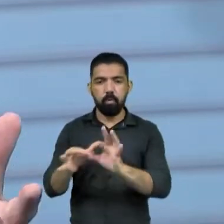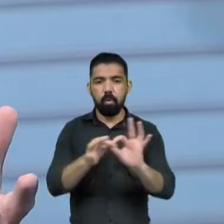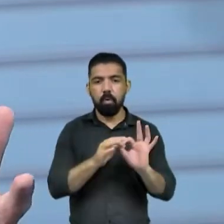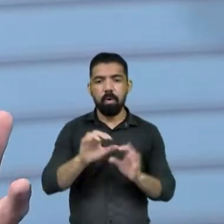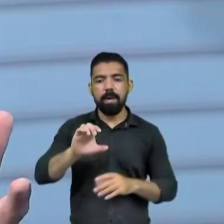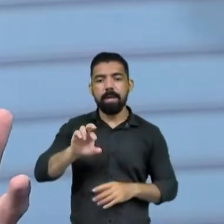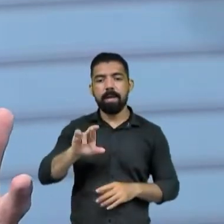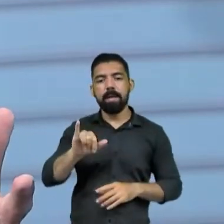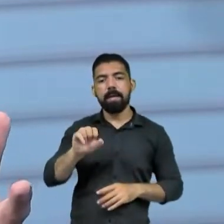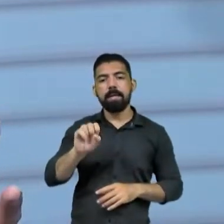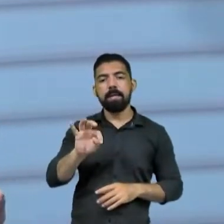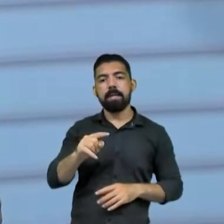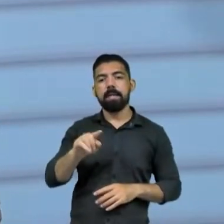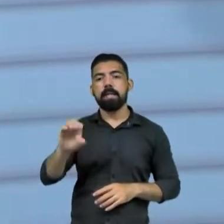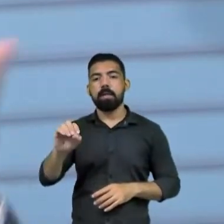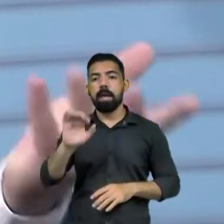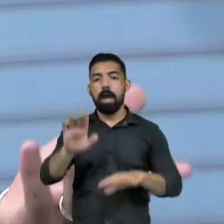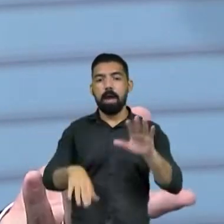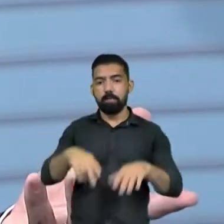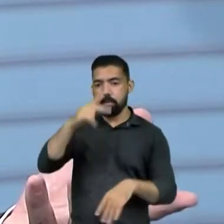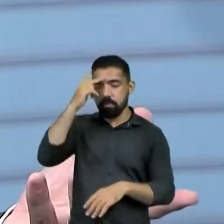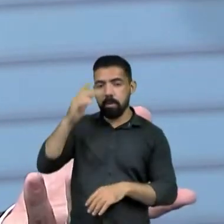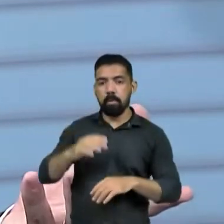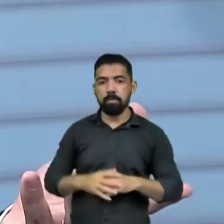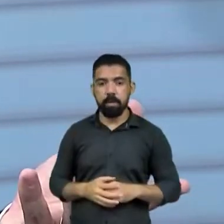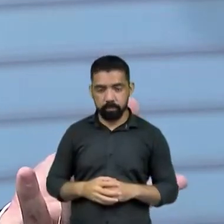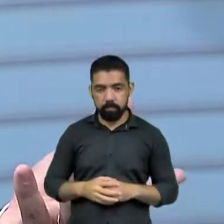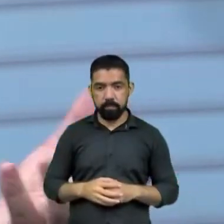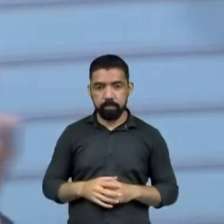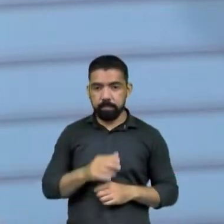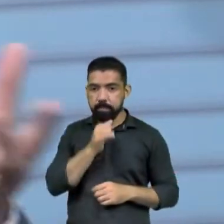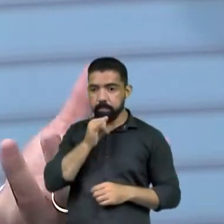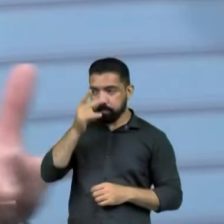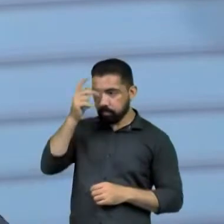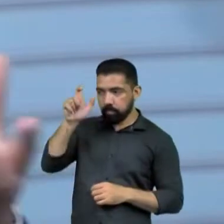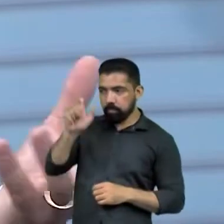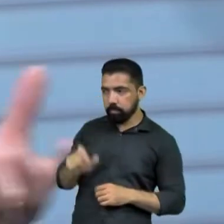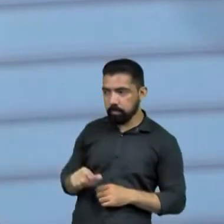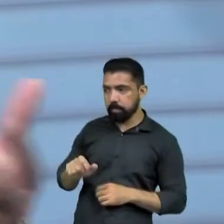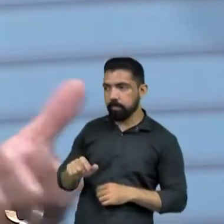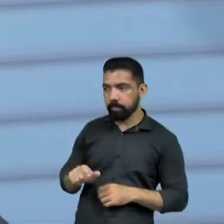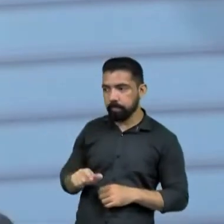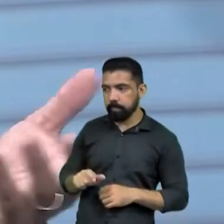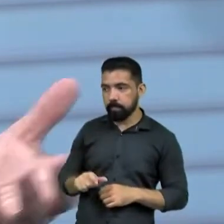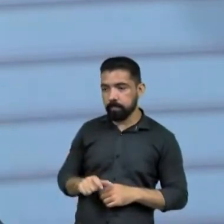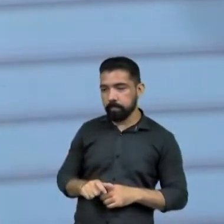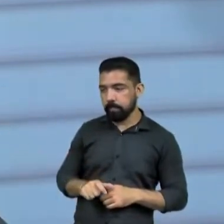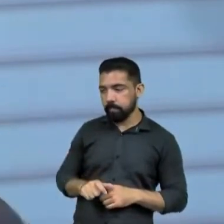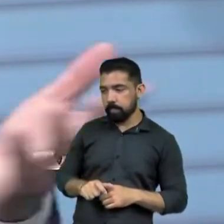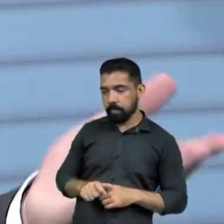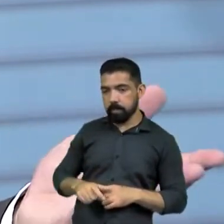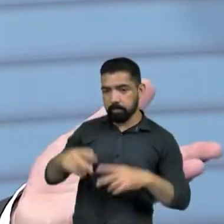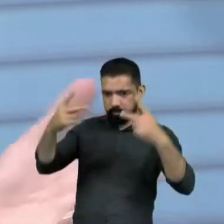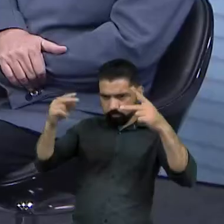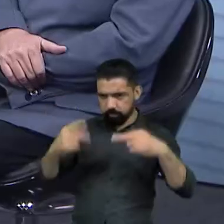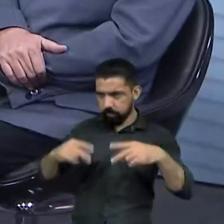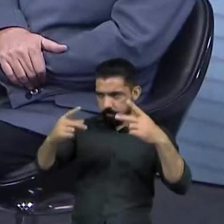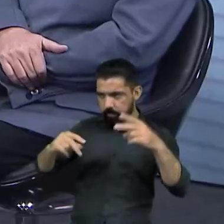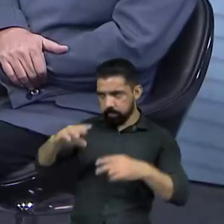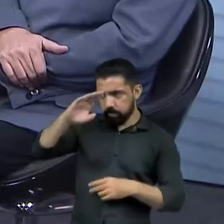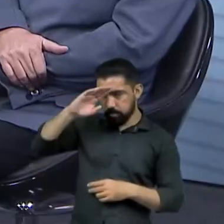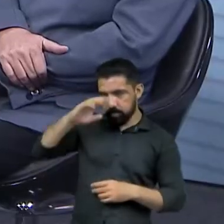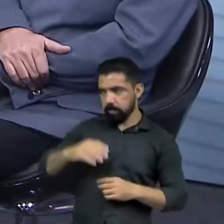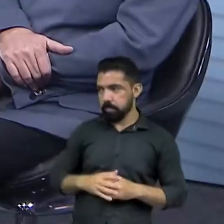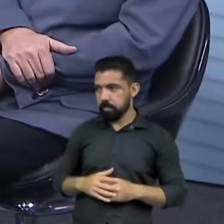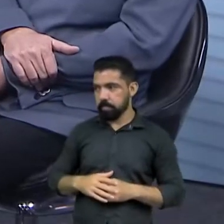mesmo a pessoa sendo às vezes até macumbeira ela é católica né Por quê Porque ela embora tem que ter muito cuidado com algumas questões Com